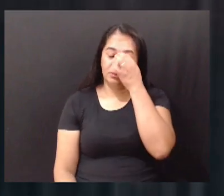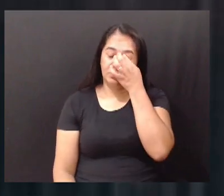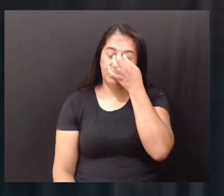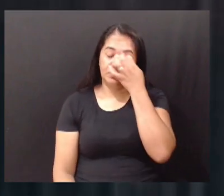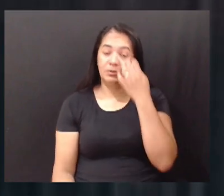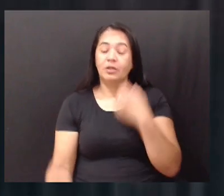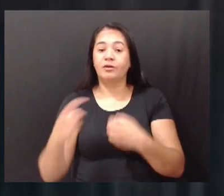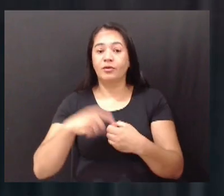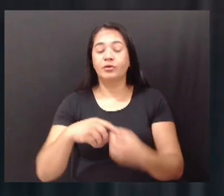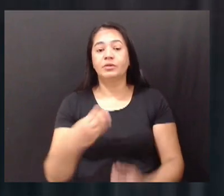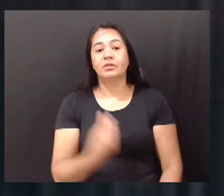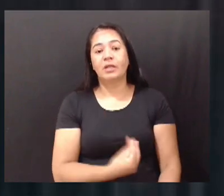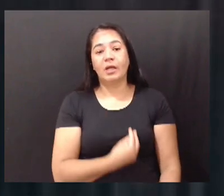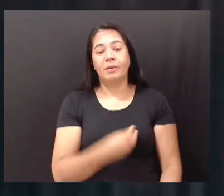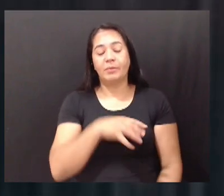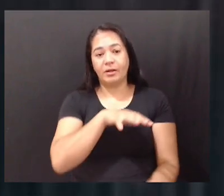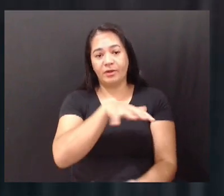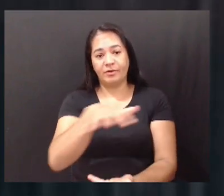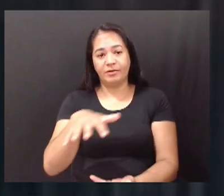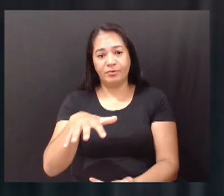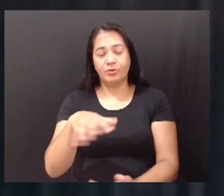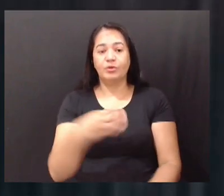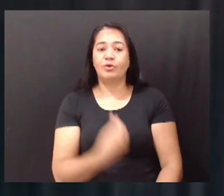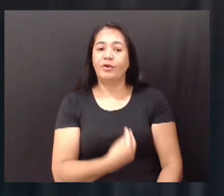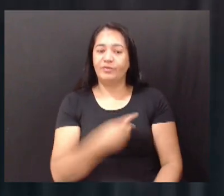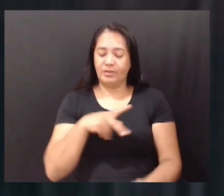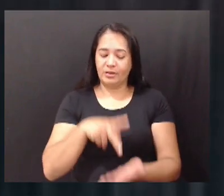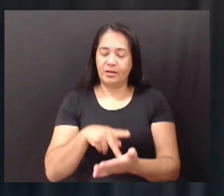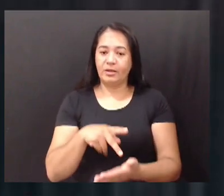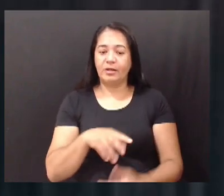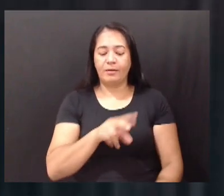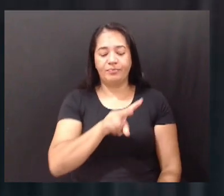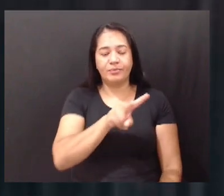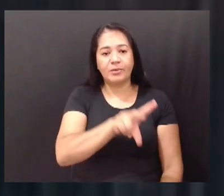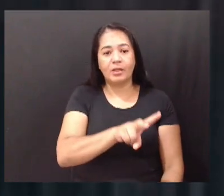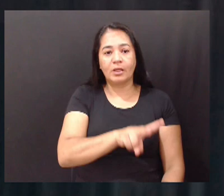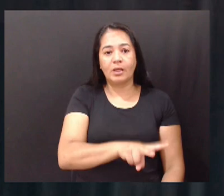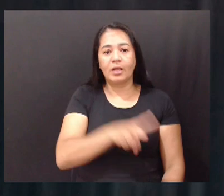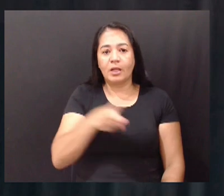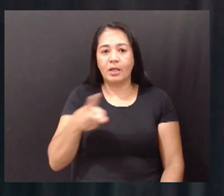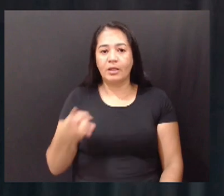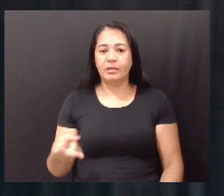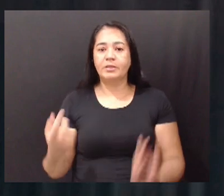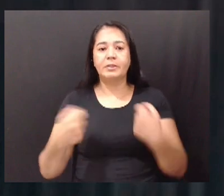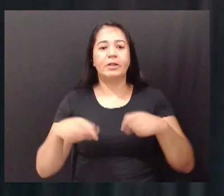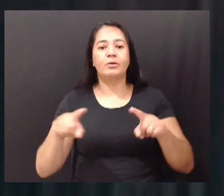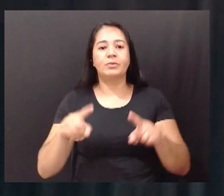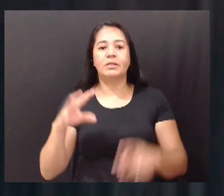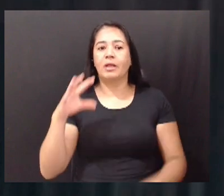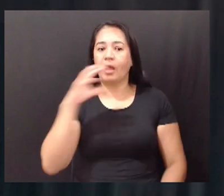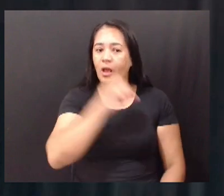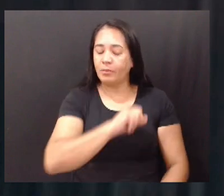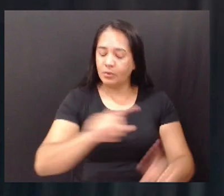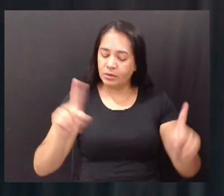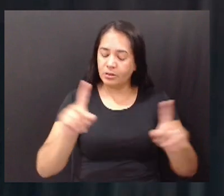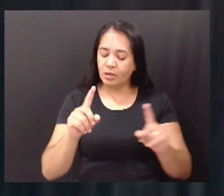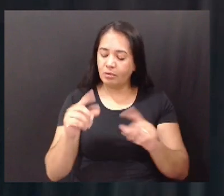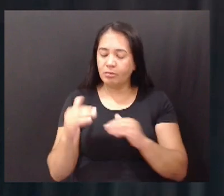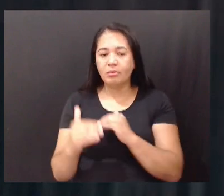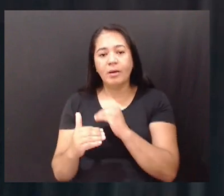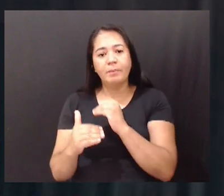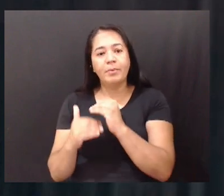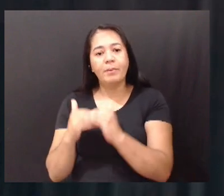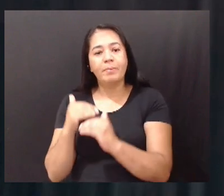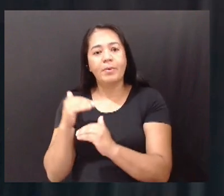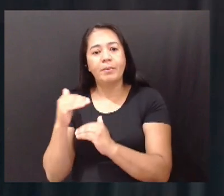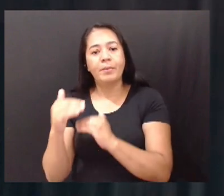real. Essa transição, ela não precisa ser sempre de uma hora para outra, ela pode ser gradual. Então, acho